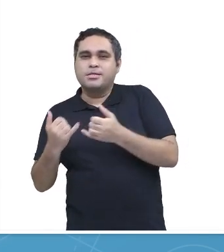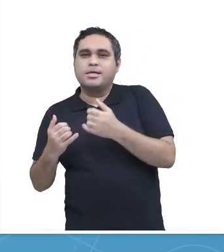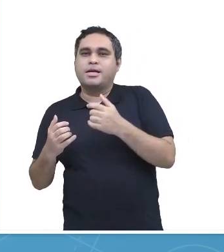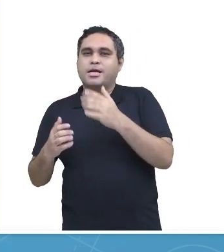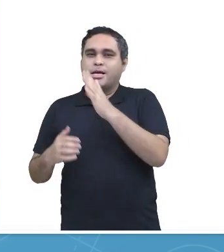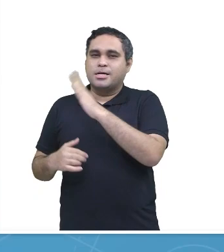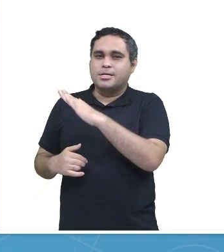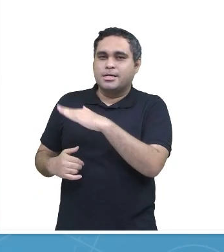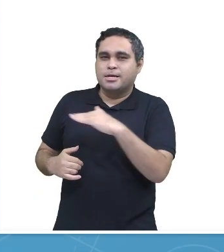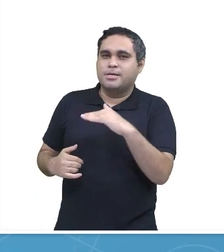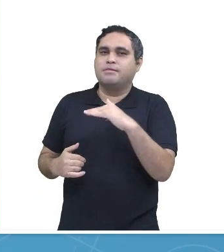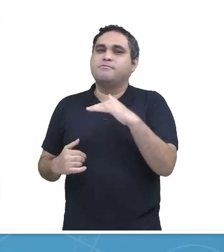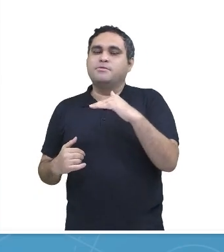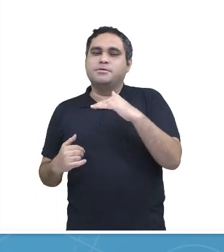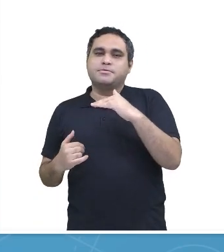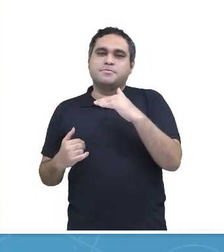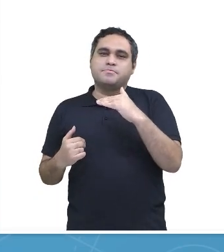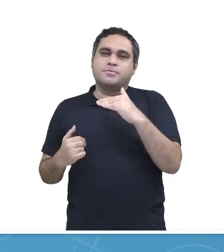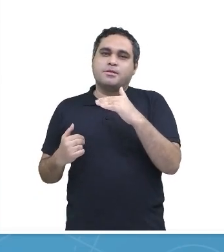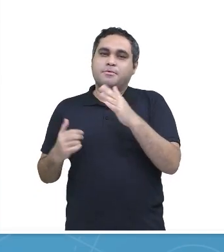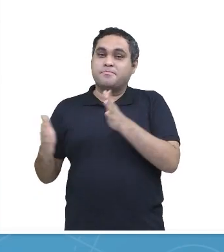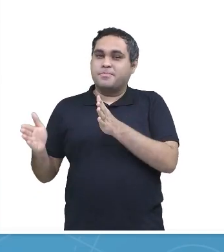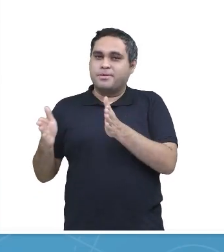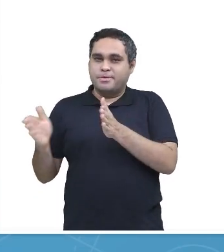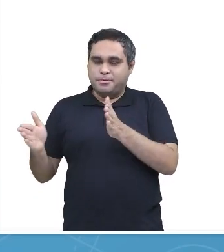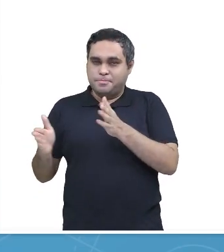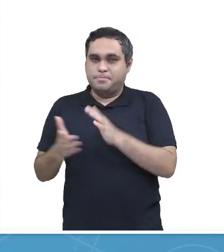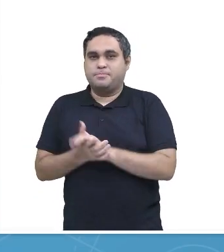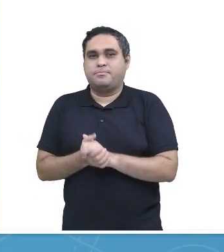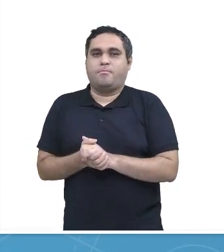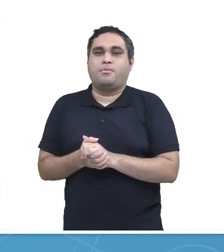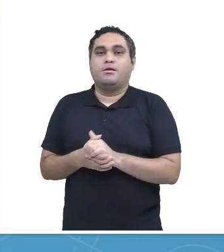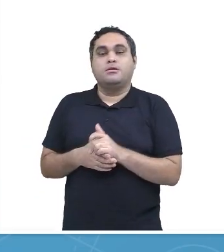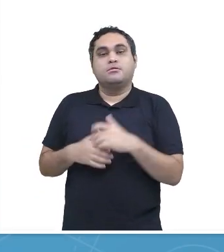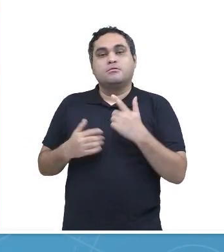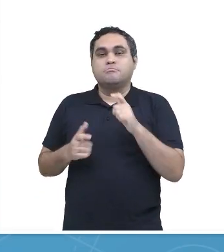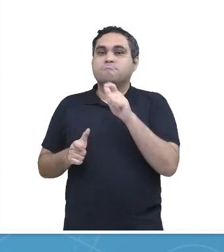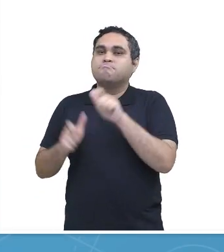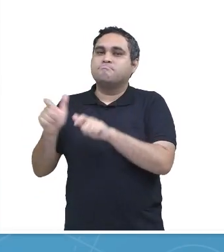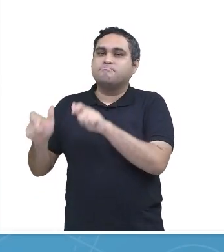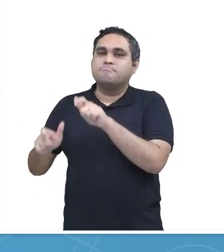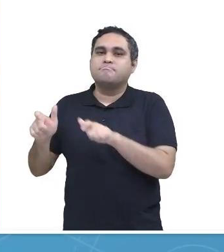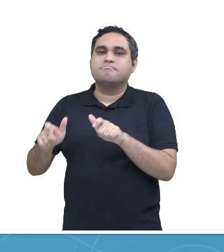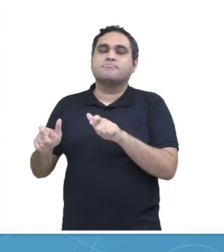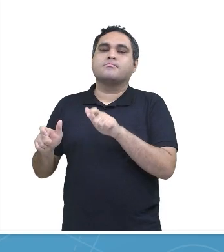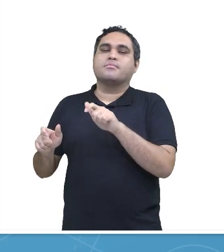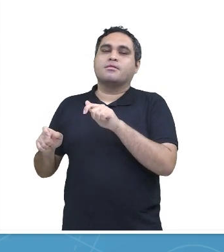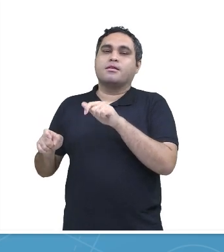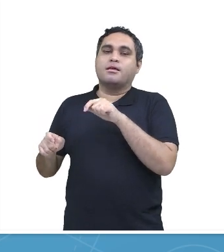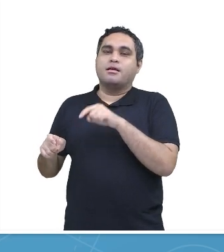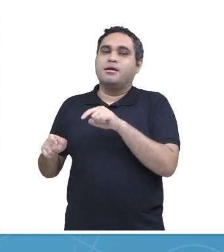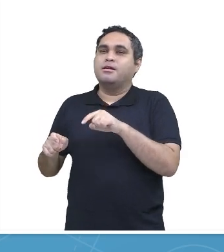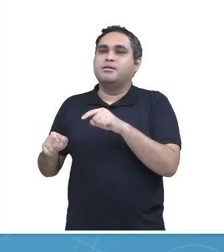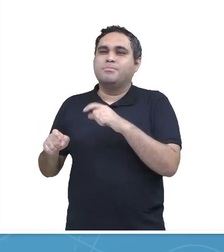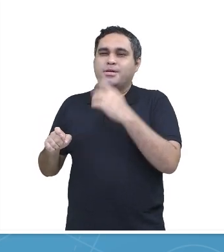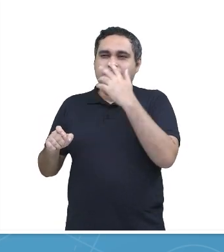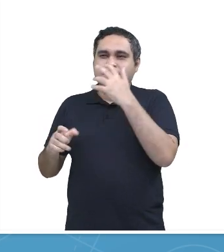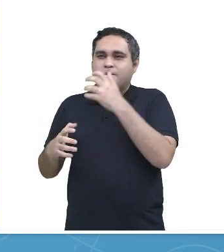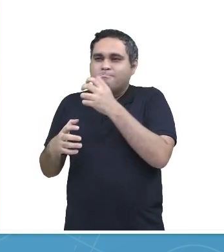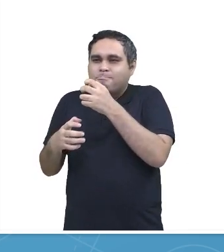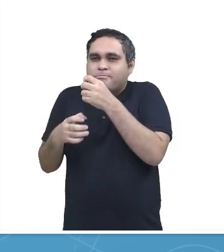a fase da vida das crianças, em que os indivíduos, eles são mais